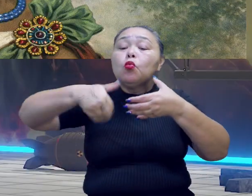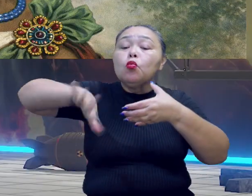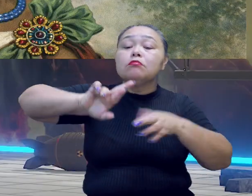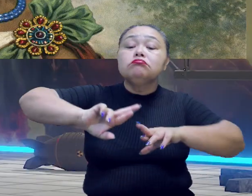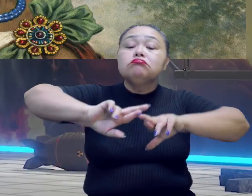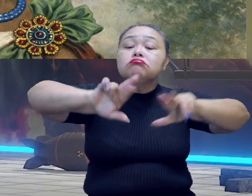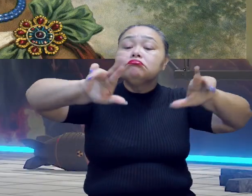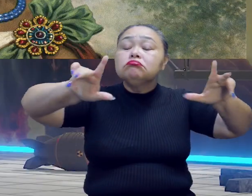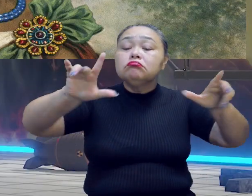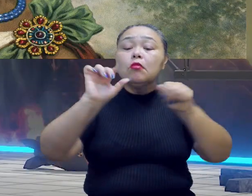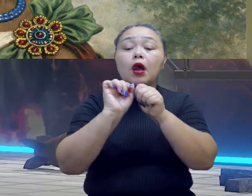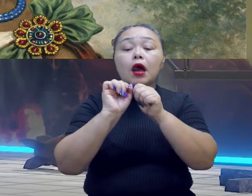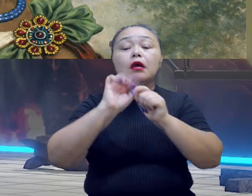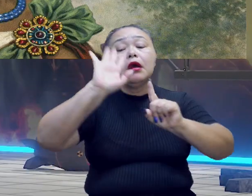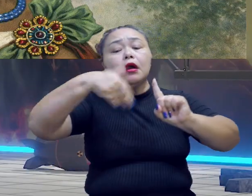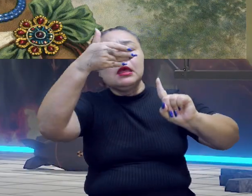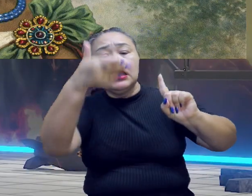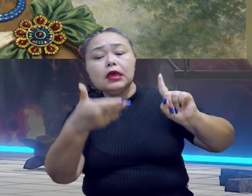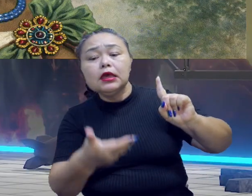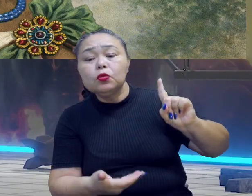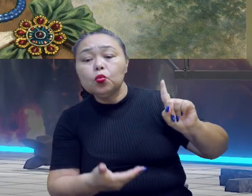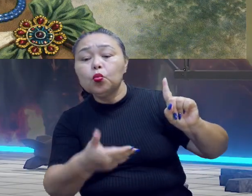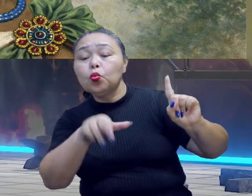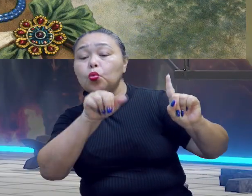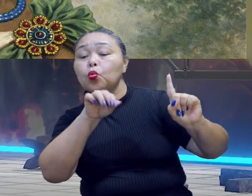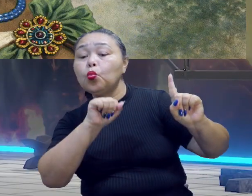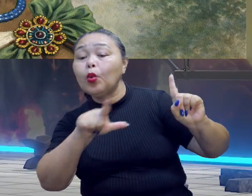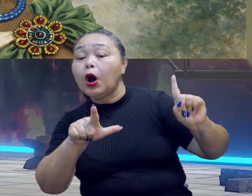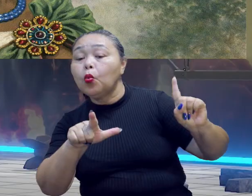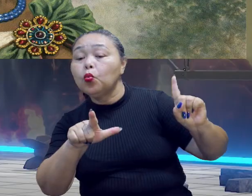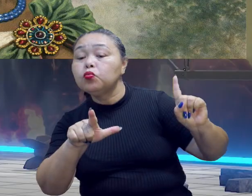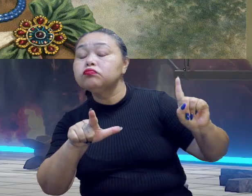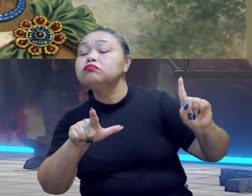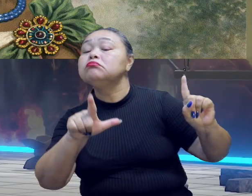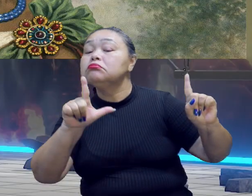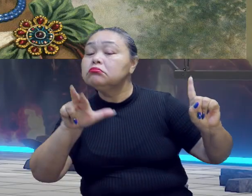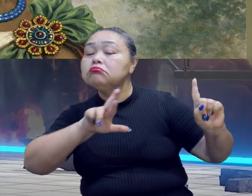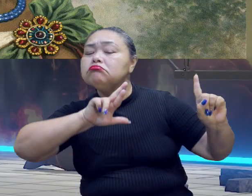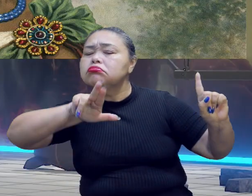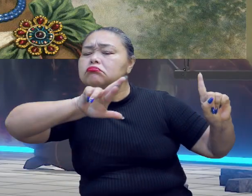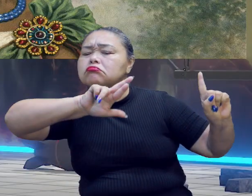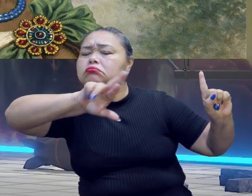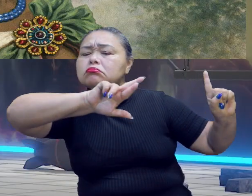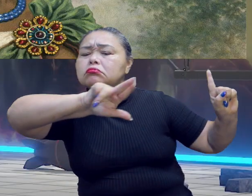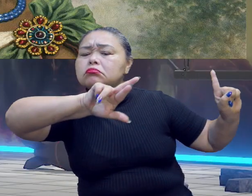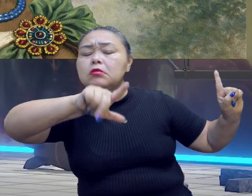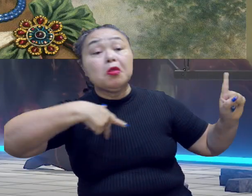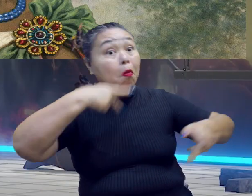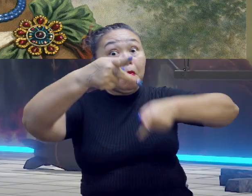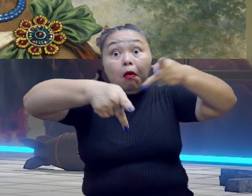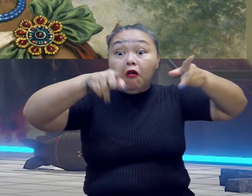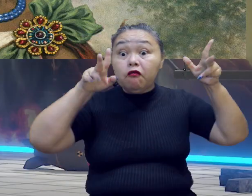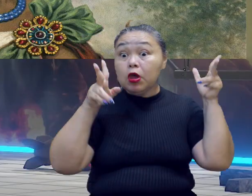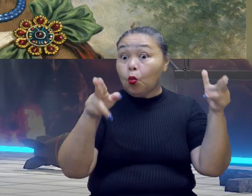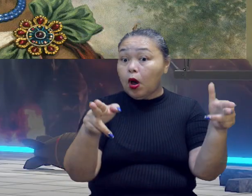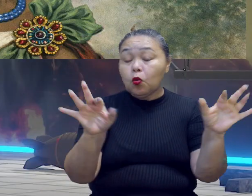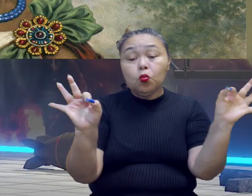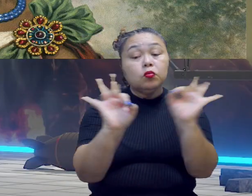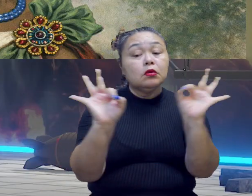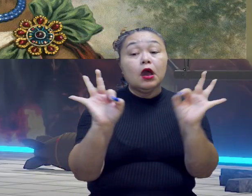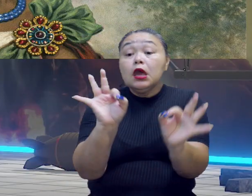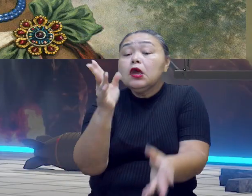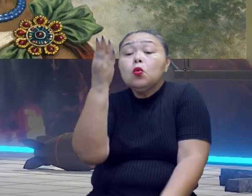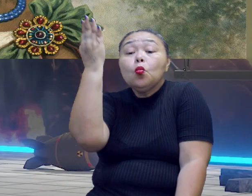diferente, rituais diferentes ao longo do tempo. Então não são povos iguais, assim mesmo como